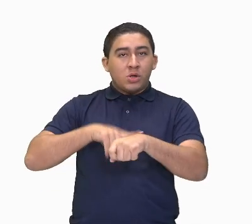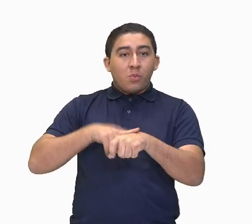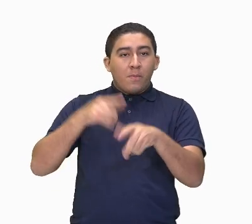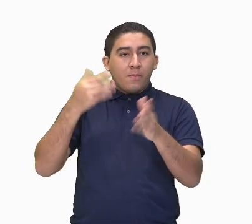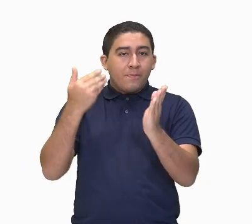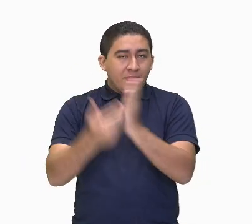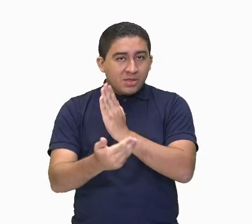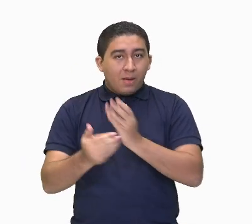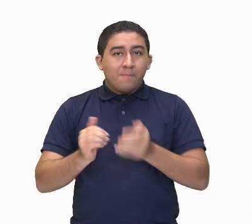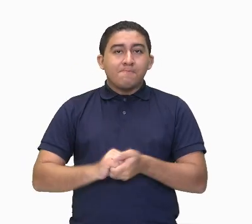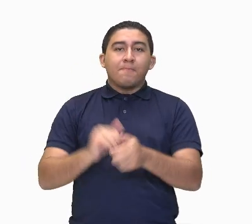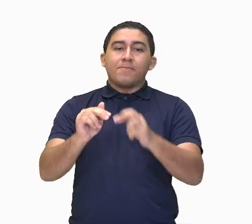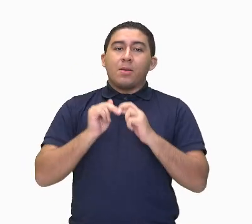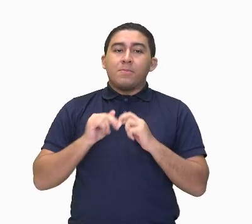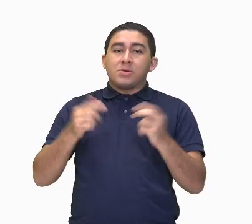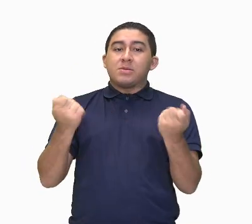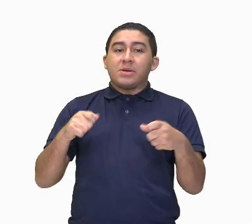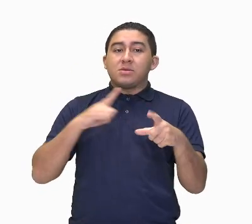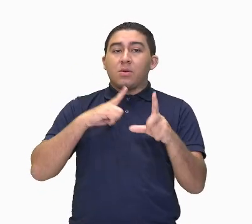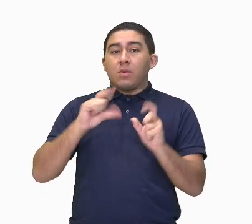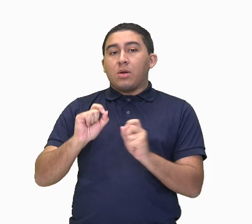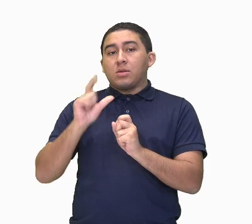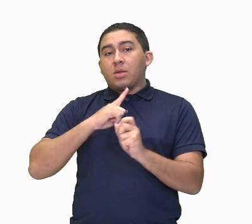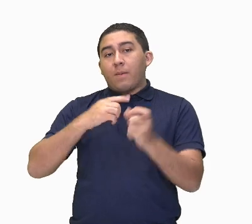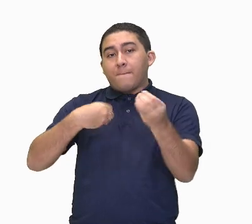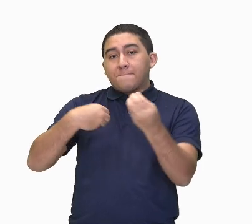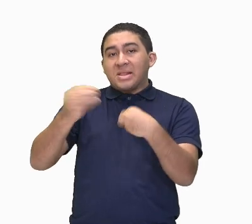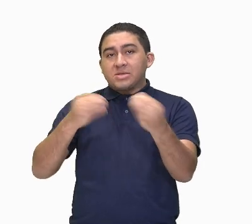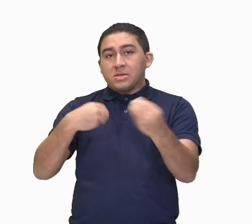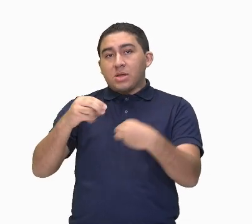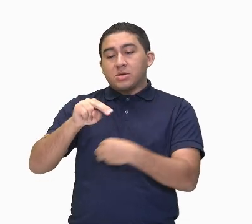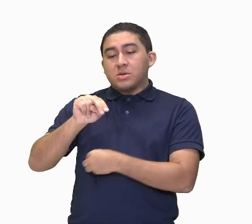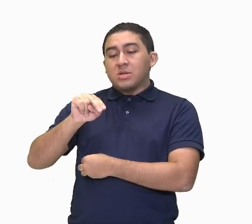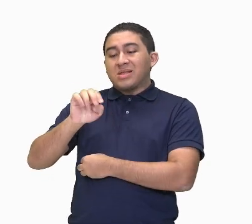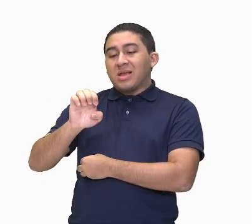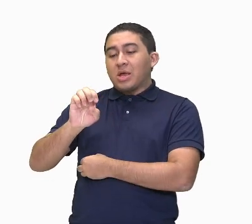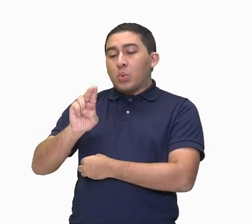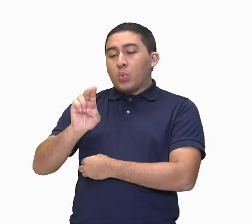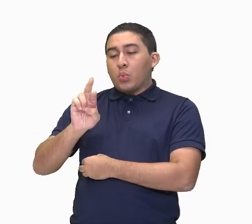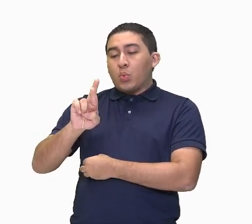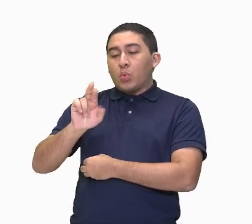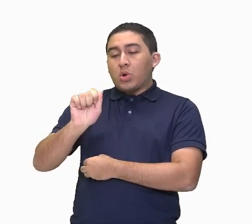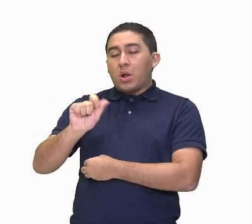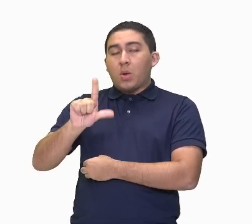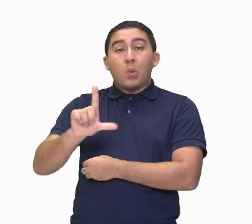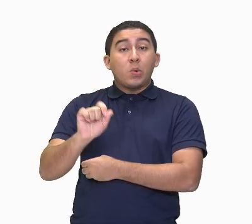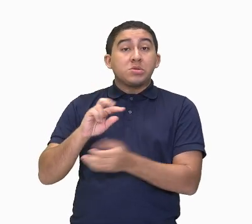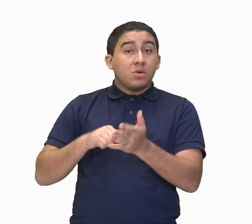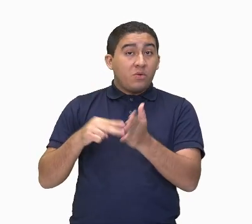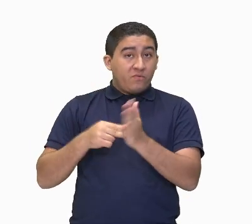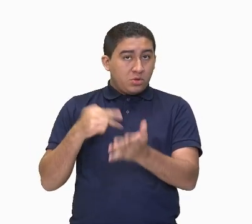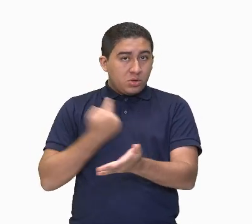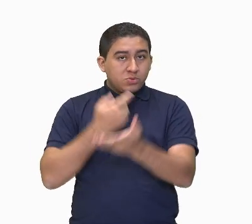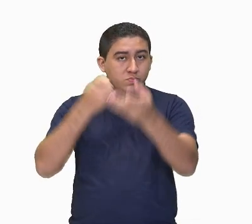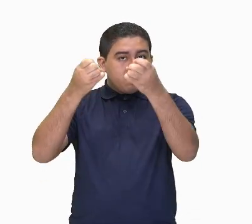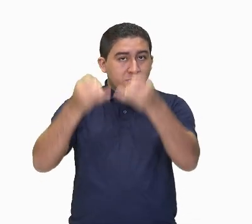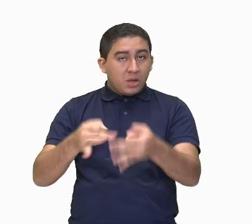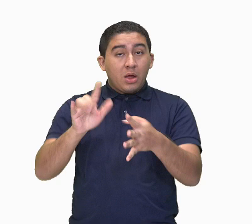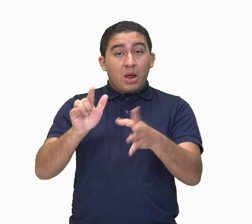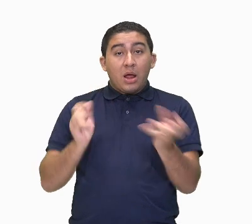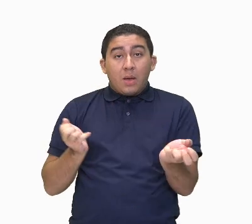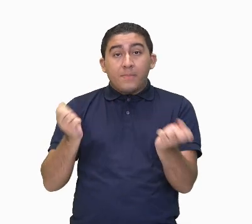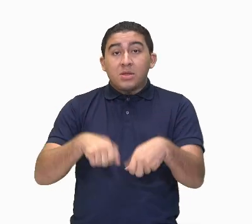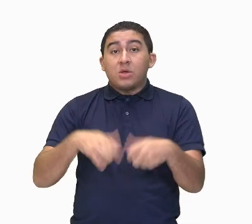a plasticidade neural. E aí que a gente explica o que vem a ser essa plasticidade neural, ou seja, a capacidade